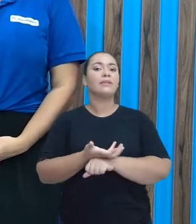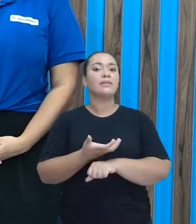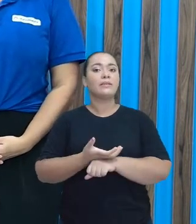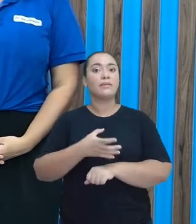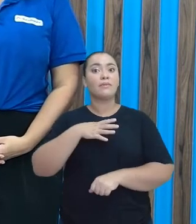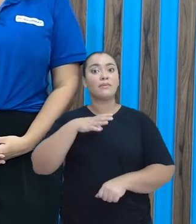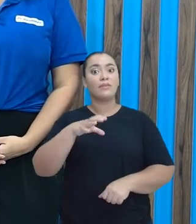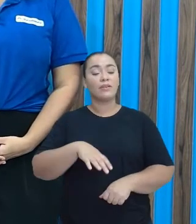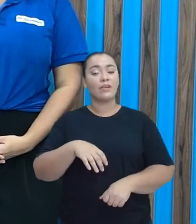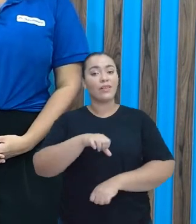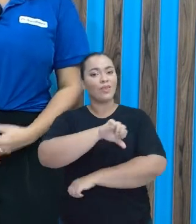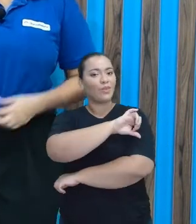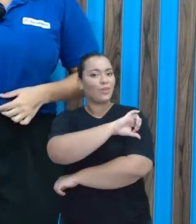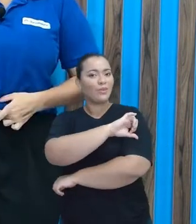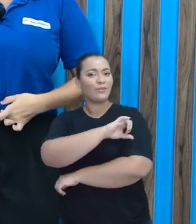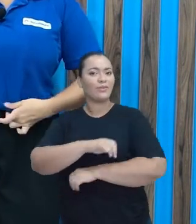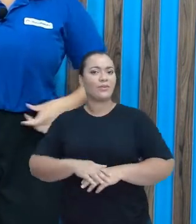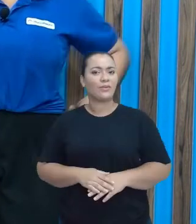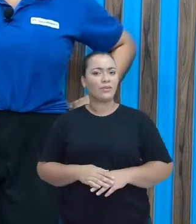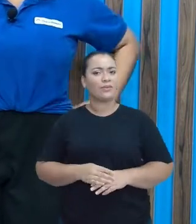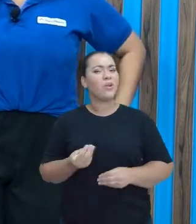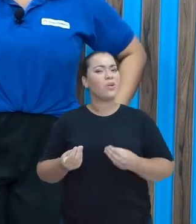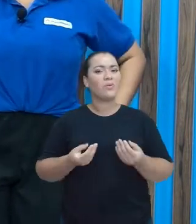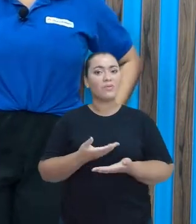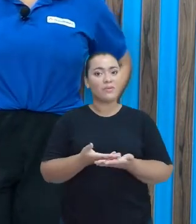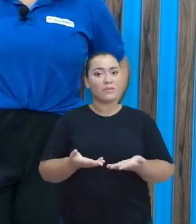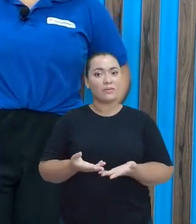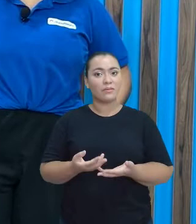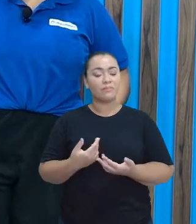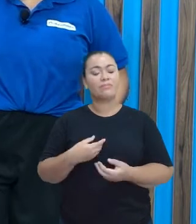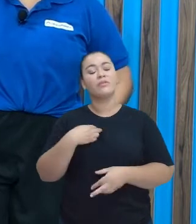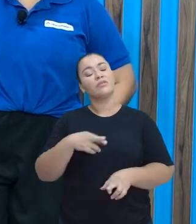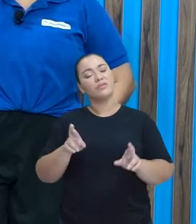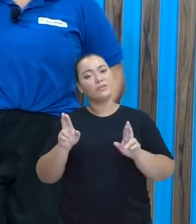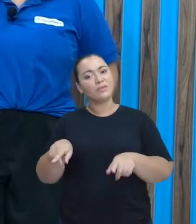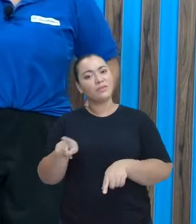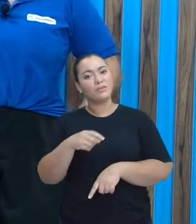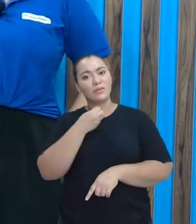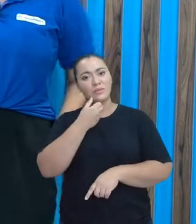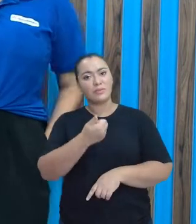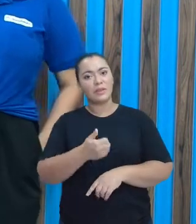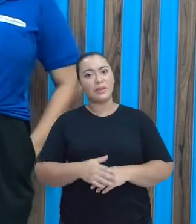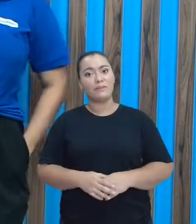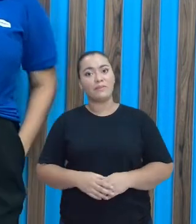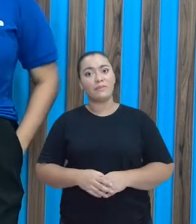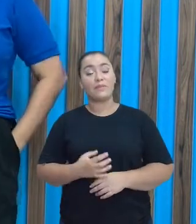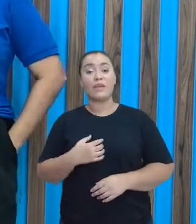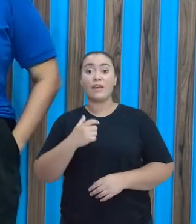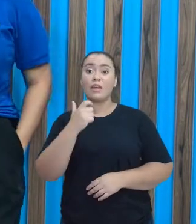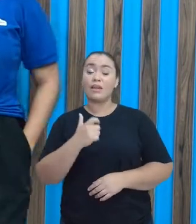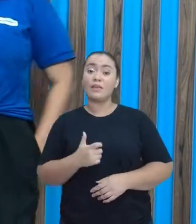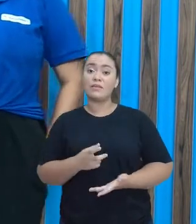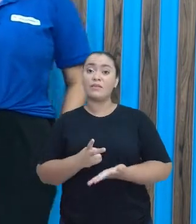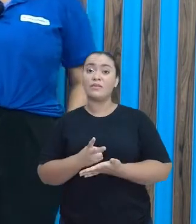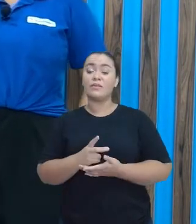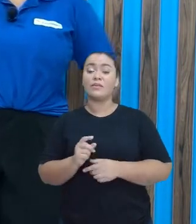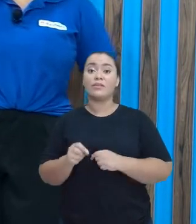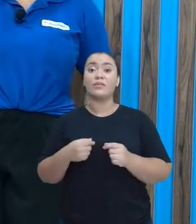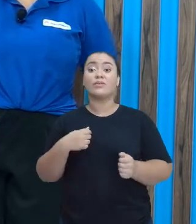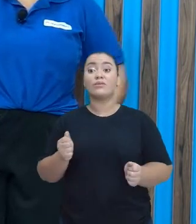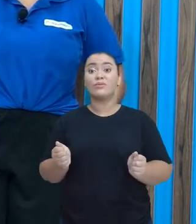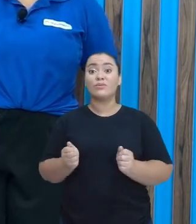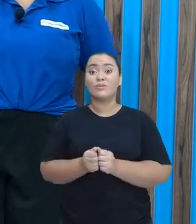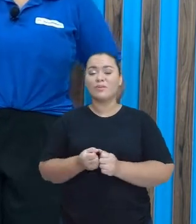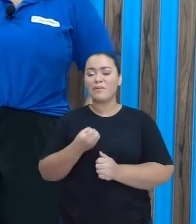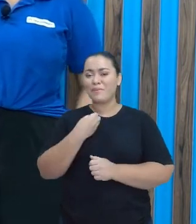do 9º ano. Como vocês estão? Espero que muito bem. Eu, como sempre, sigo muito bem acompanhada nessa